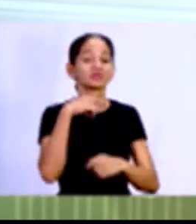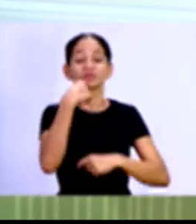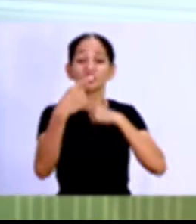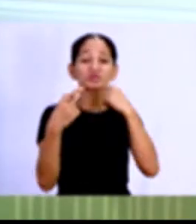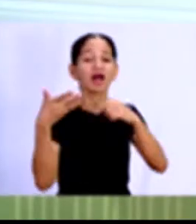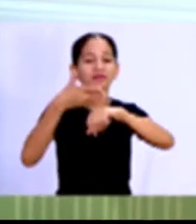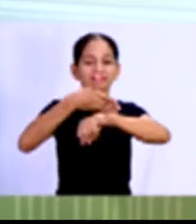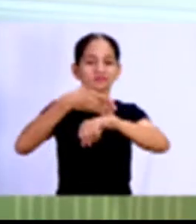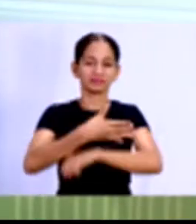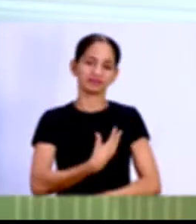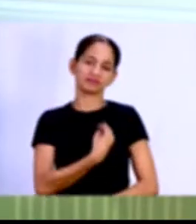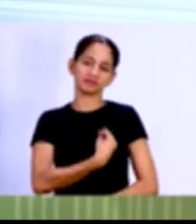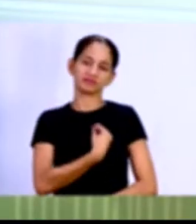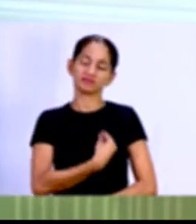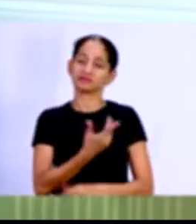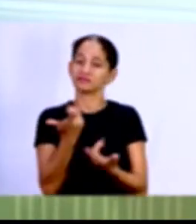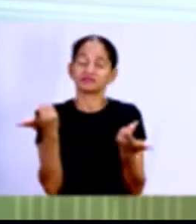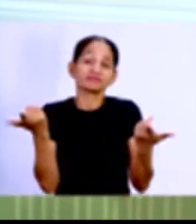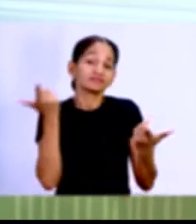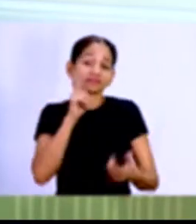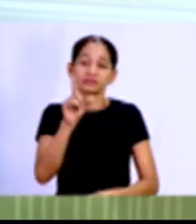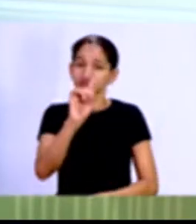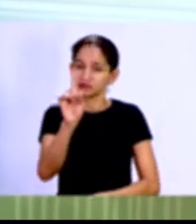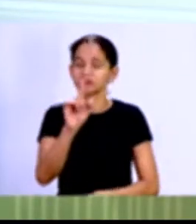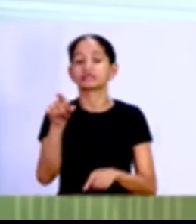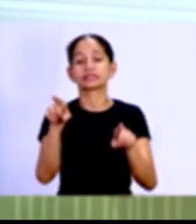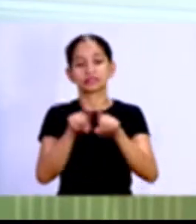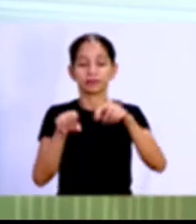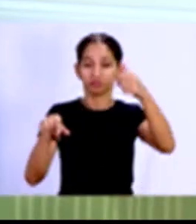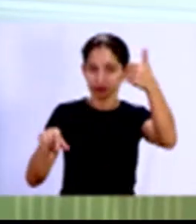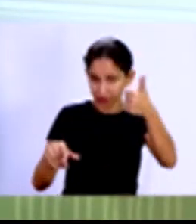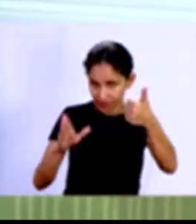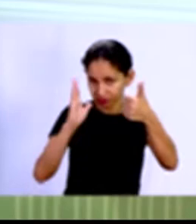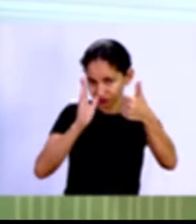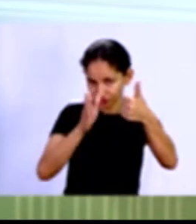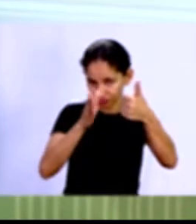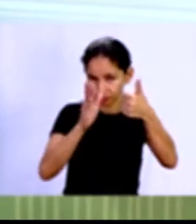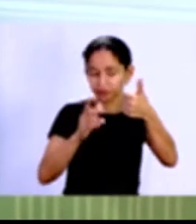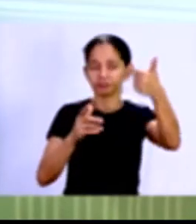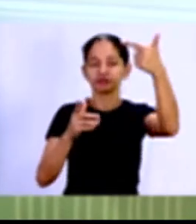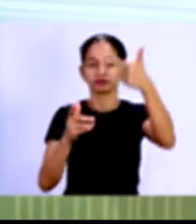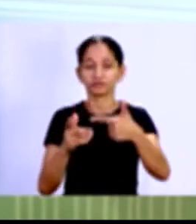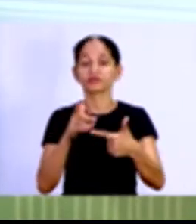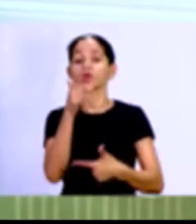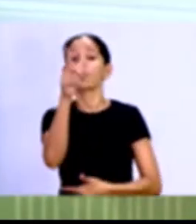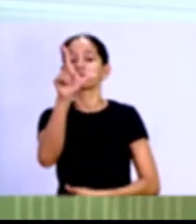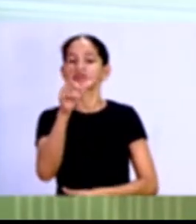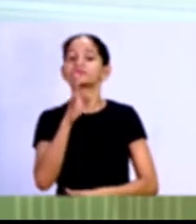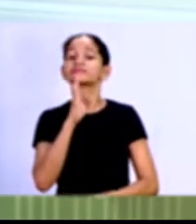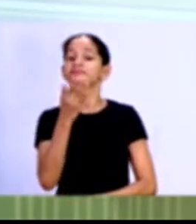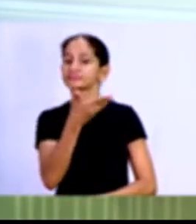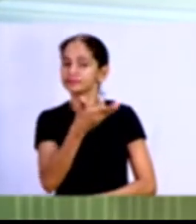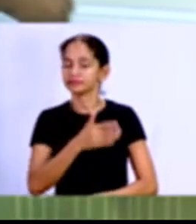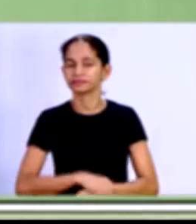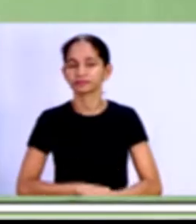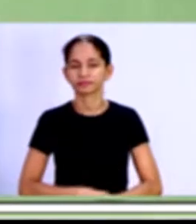de informação. E além do e-learning, né, que nós citamos aqui, nós temos um outro tipo. Vamos